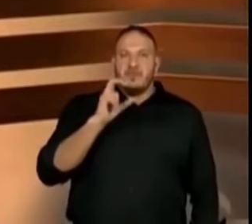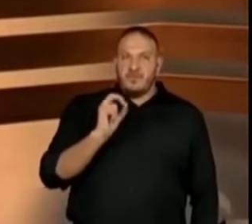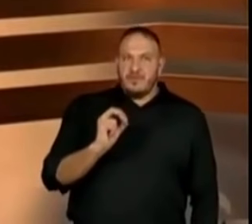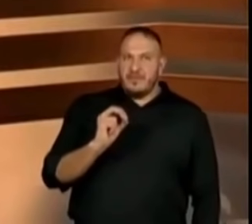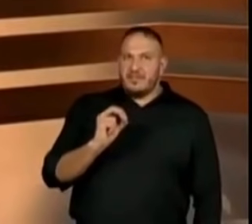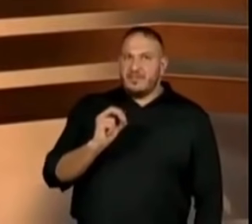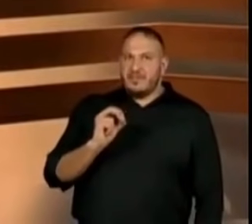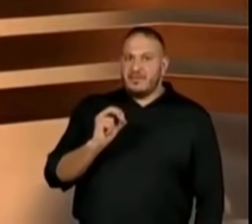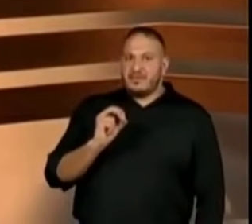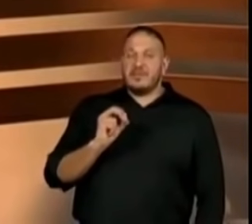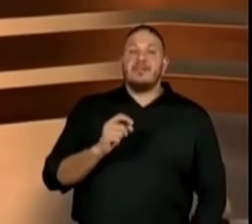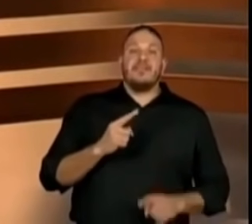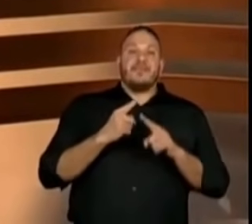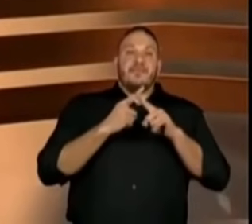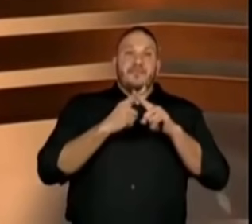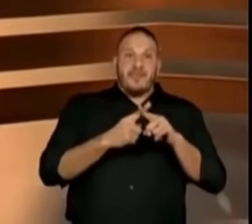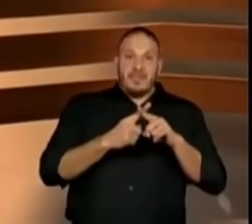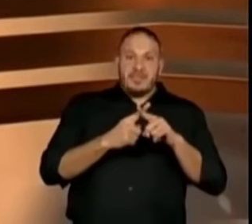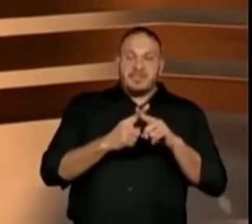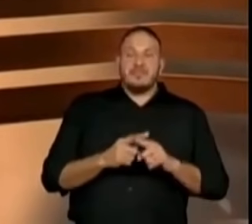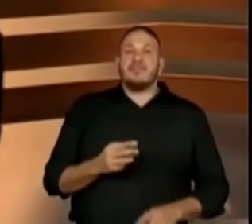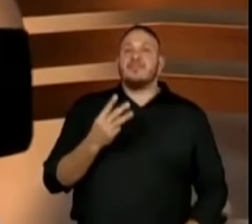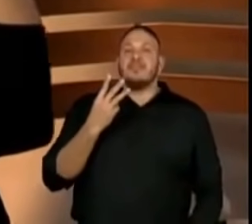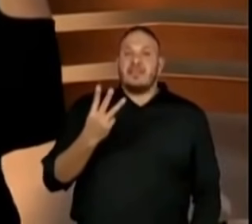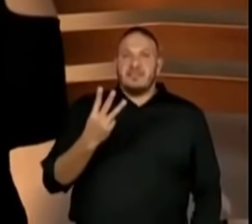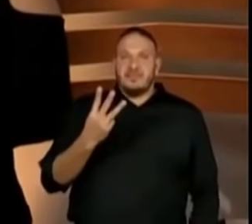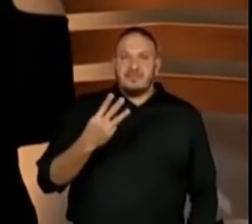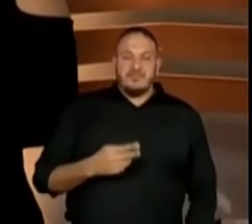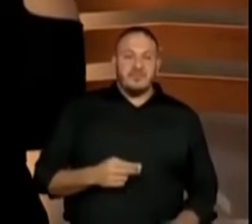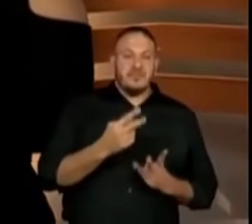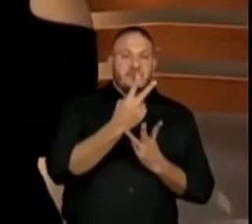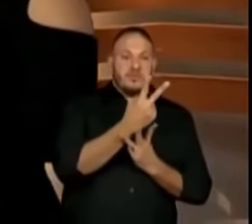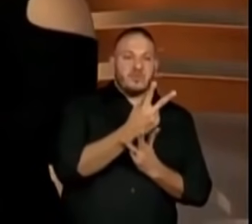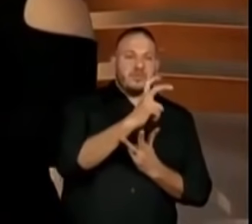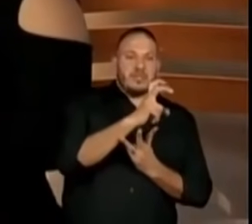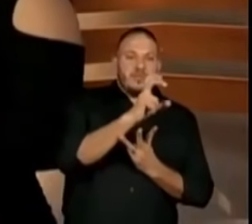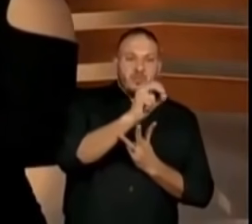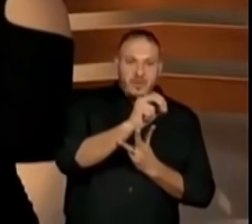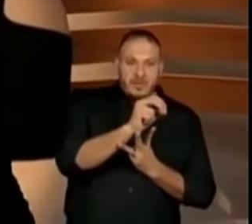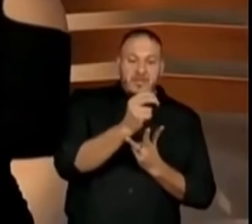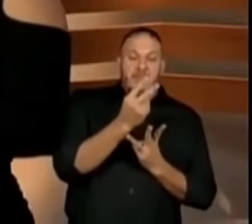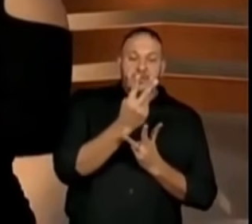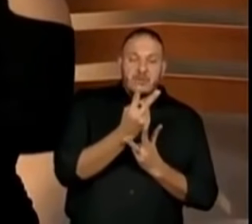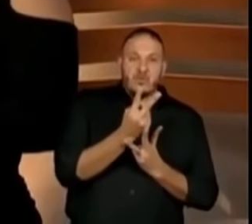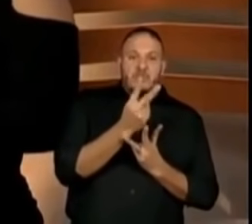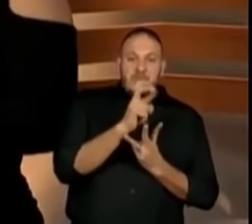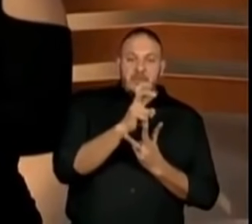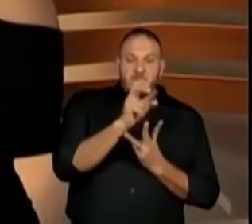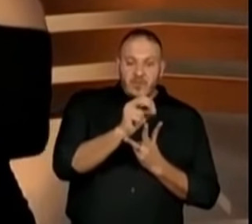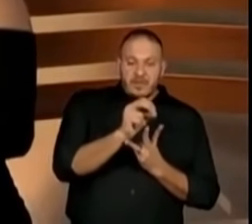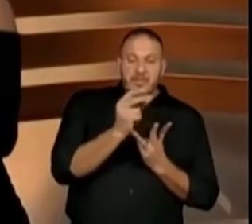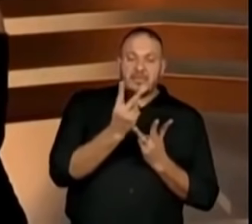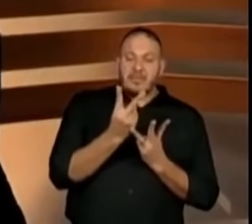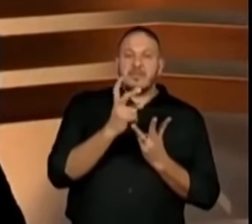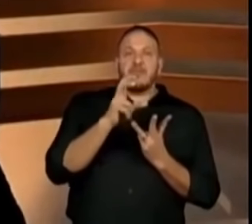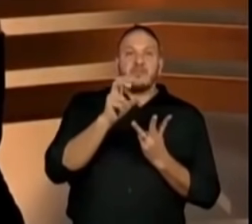250 multiplicado por 3, certo? Então, 3 vezes o zero,